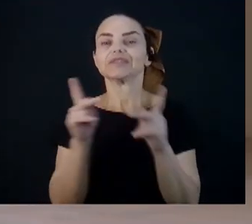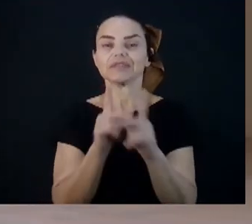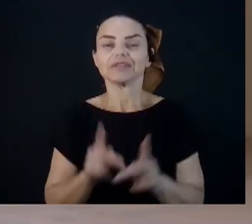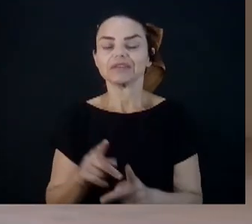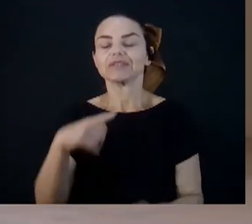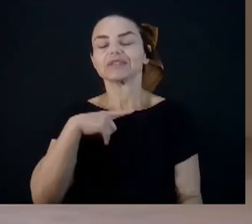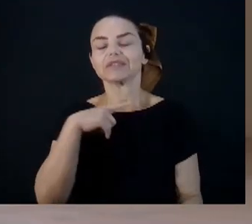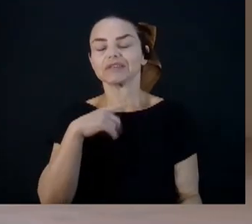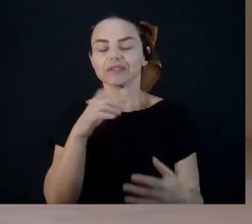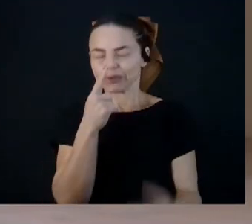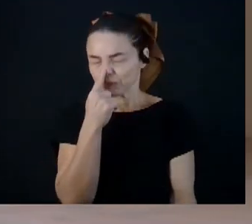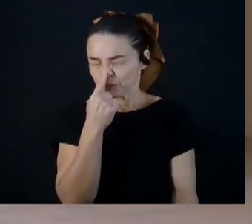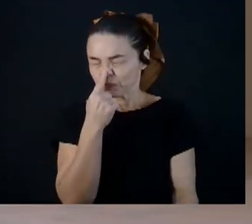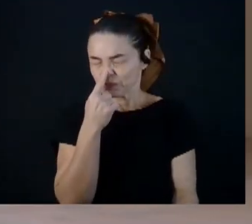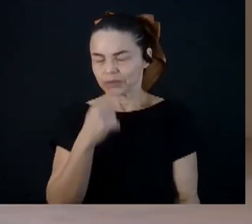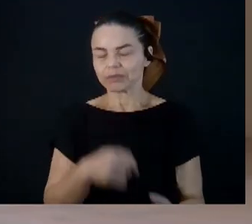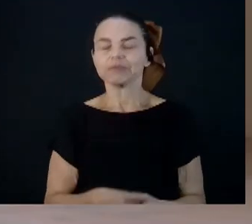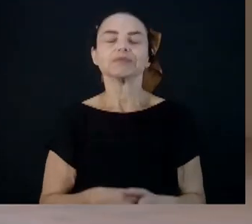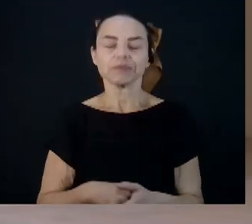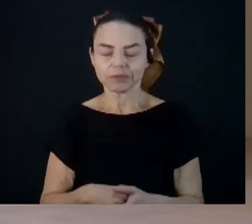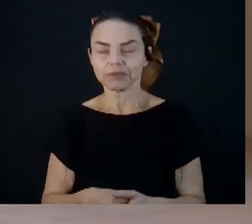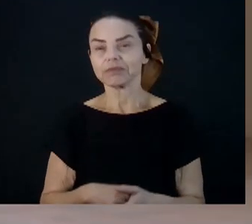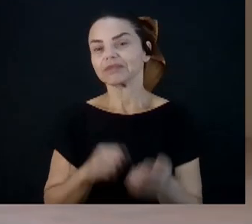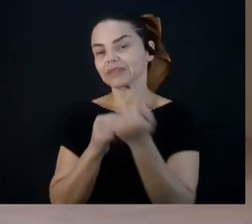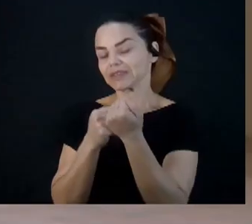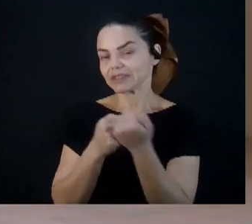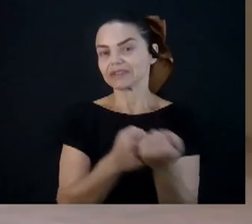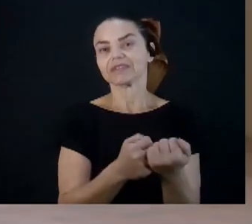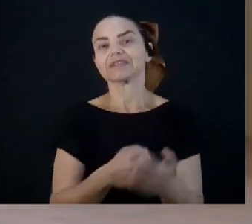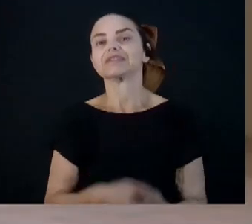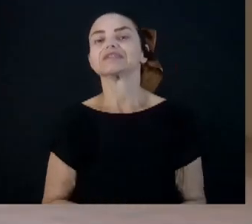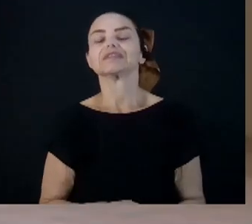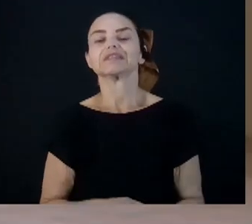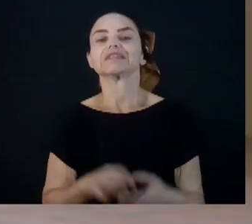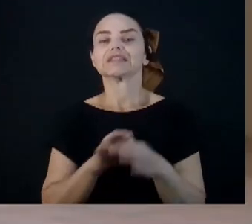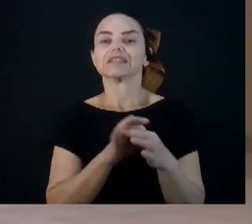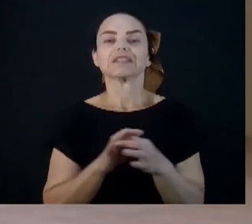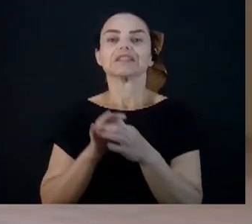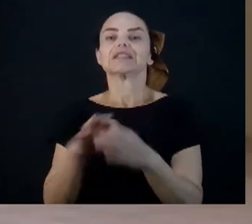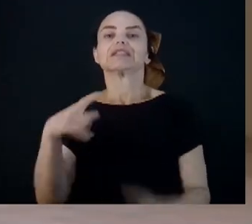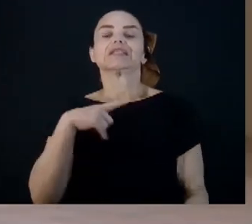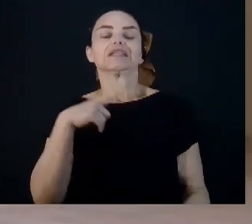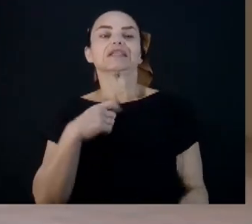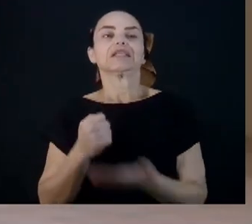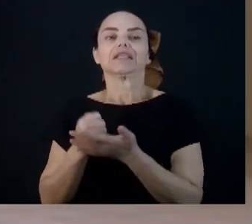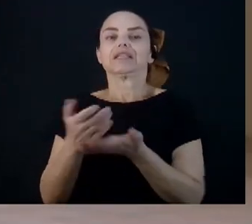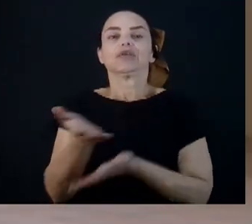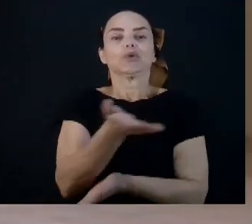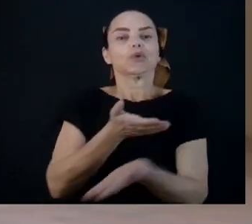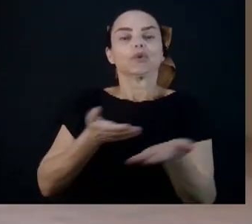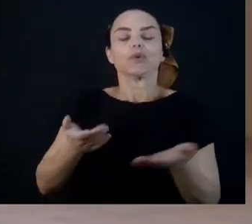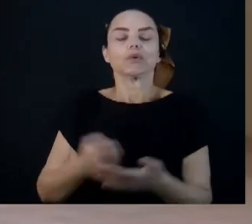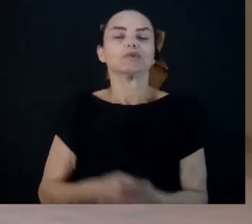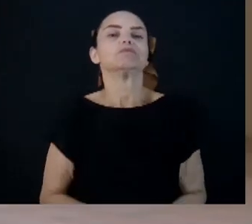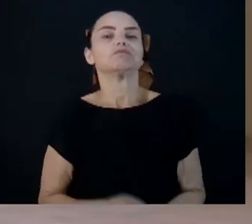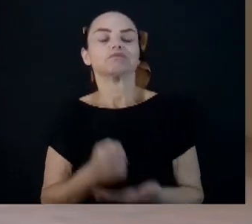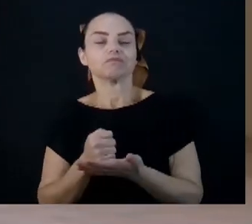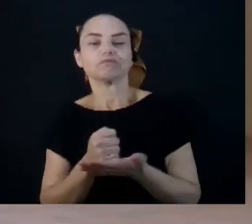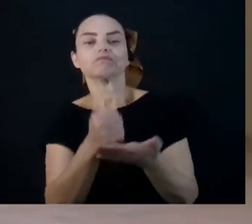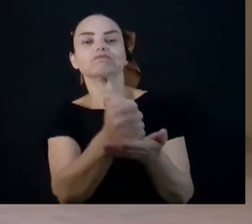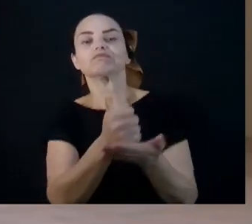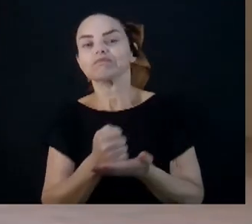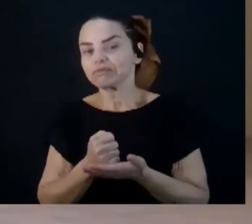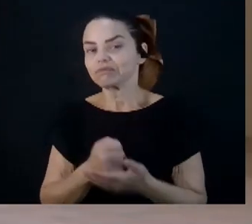comunhão, da ajuda mútua, né, que eles tinham entre eles, de um cooperar com o outro,